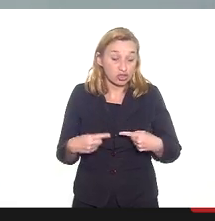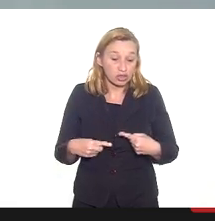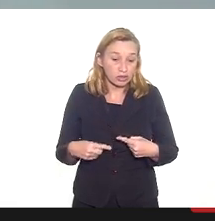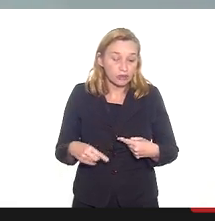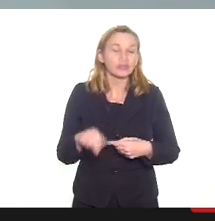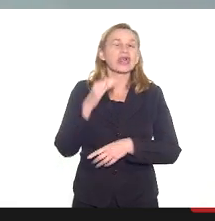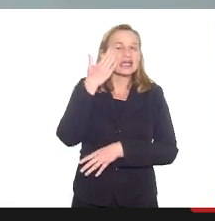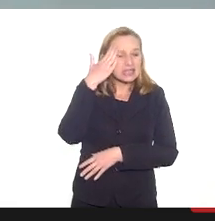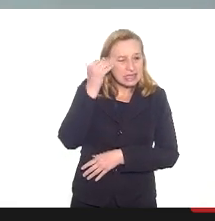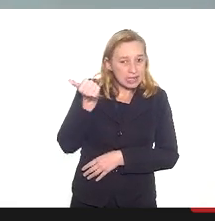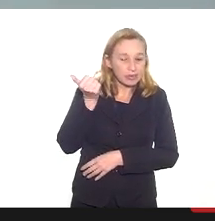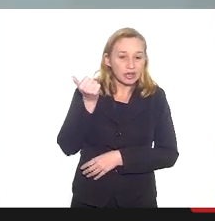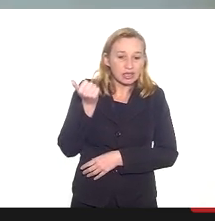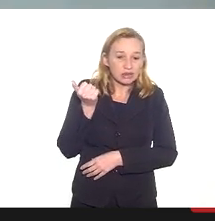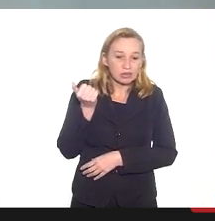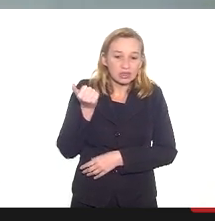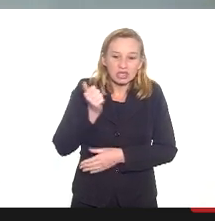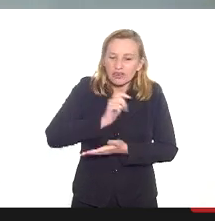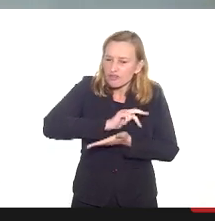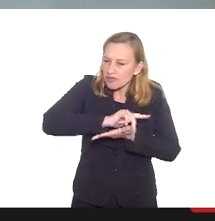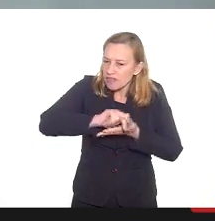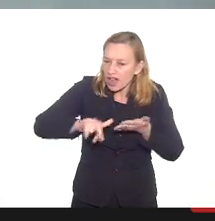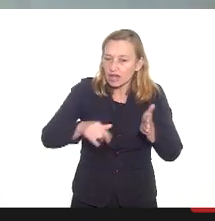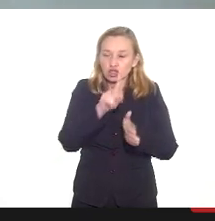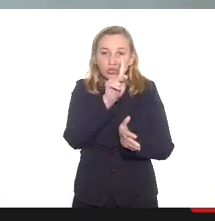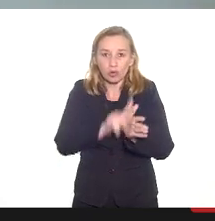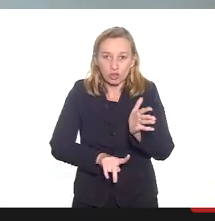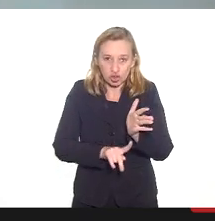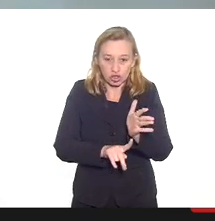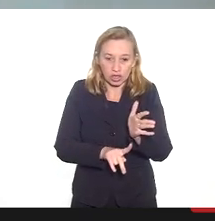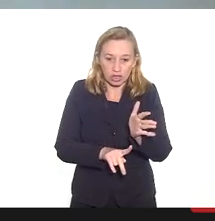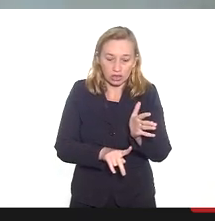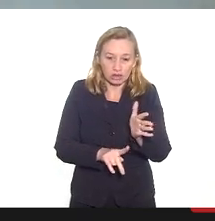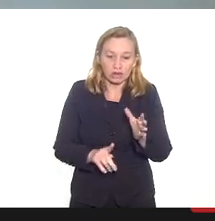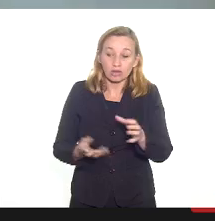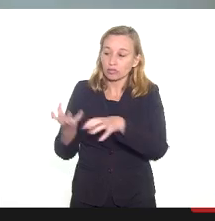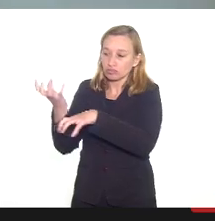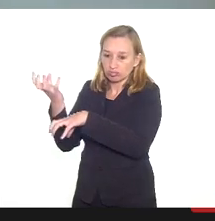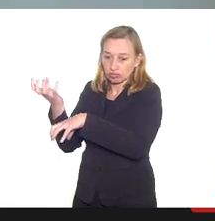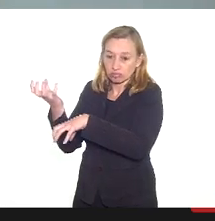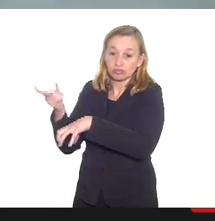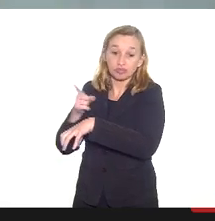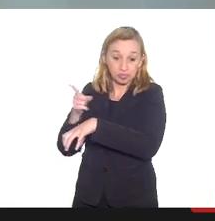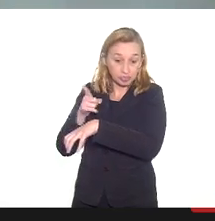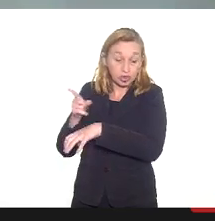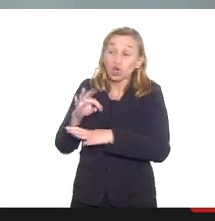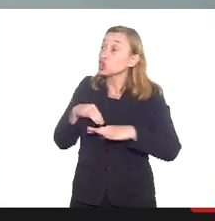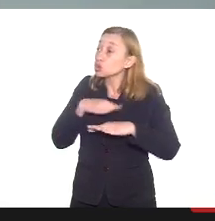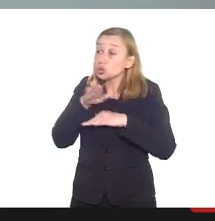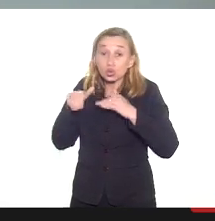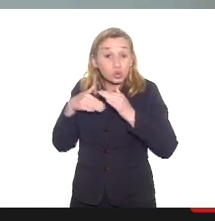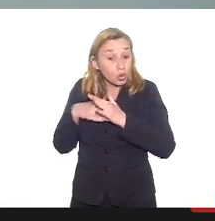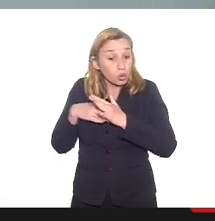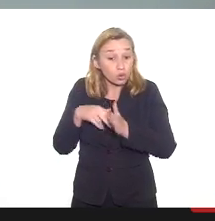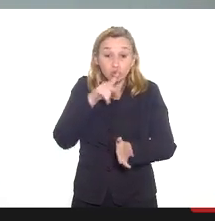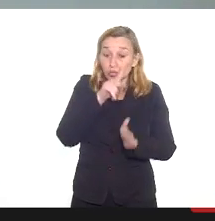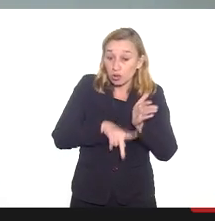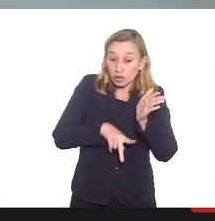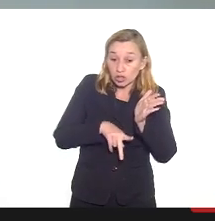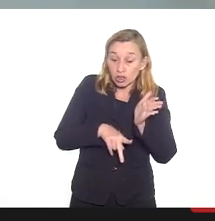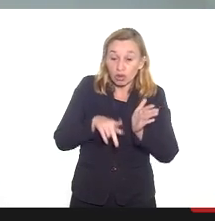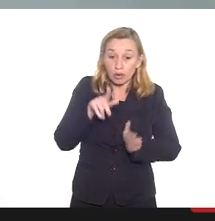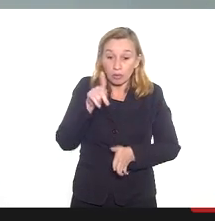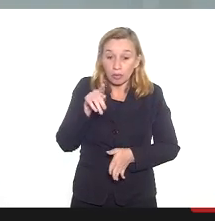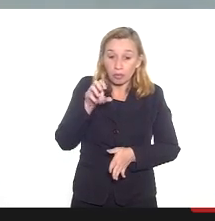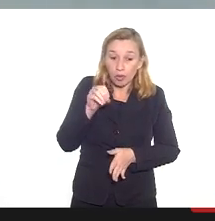sabemos que dezenas de projetos, pelo menos no Congresso Nacional, são todos projetos punitivistas,